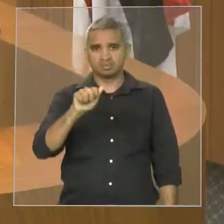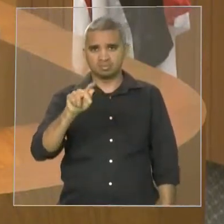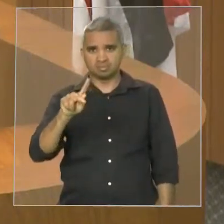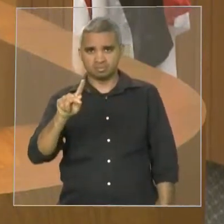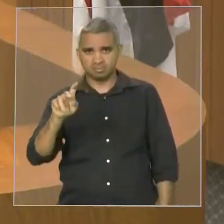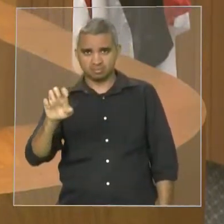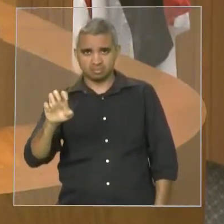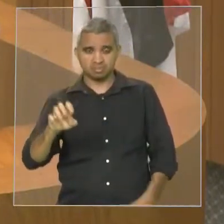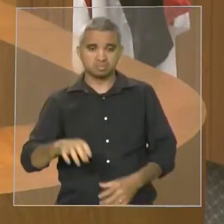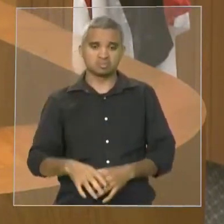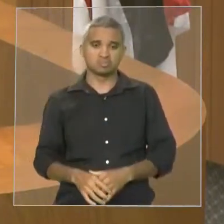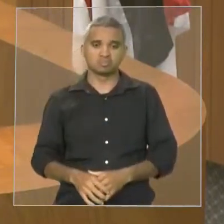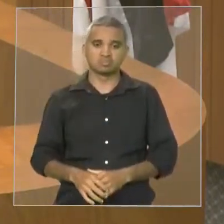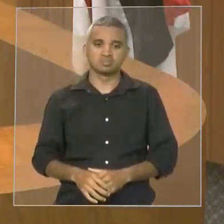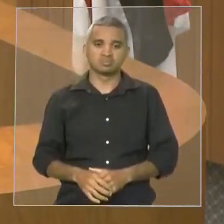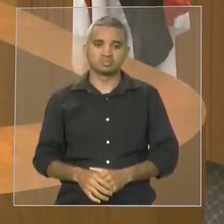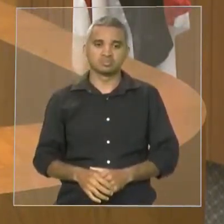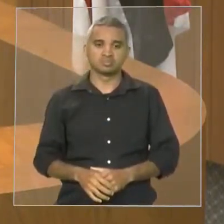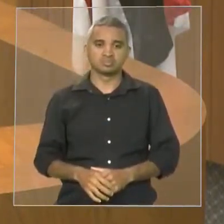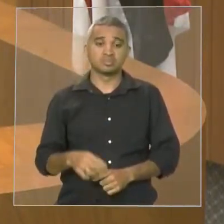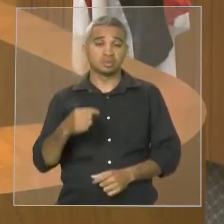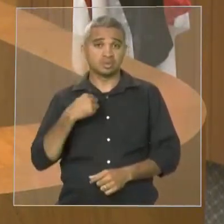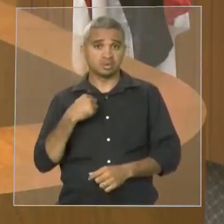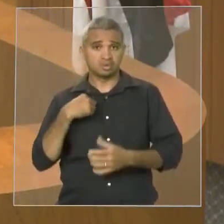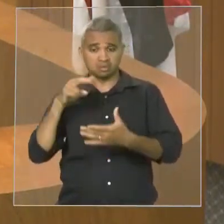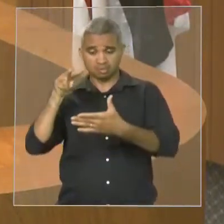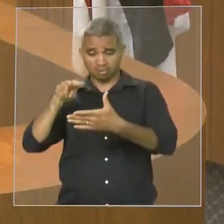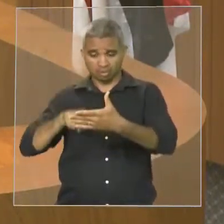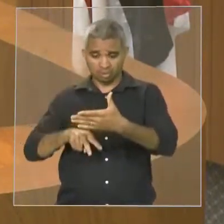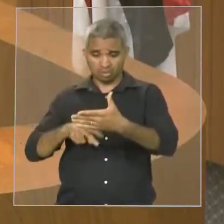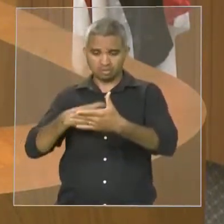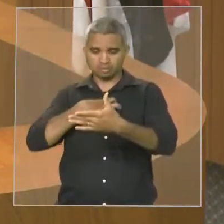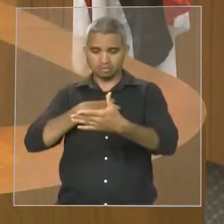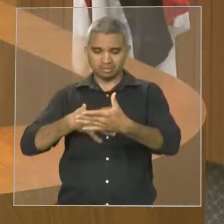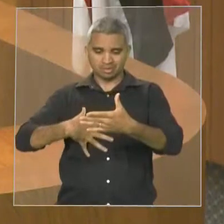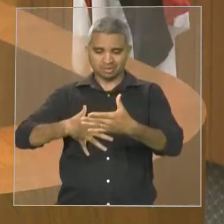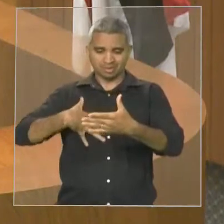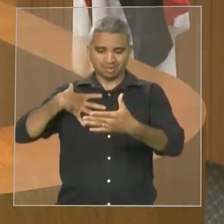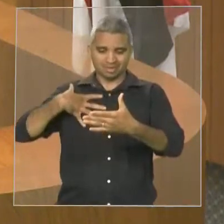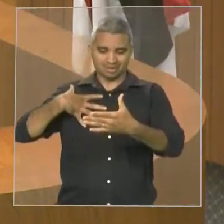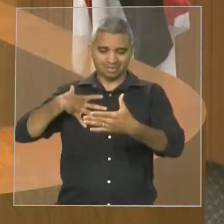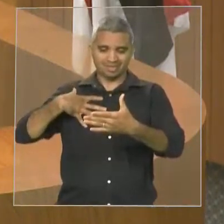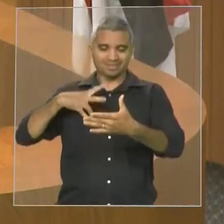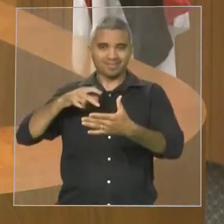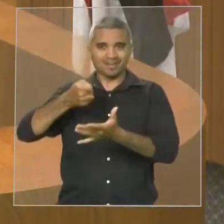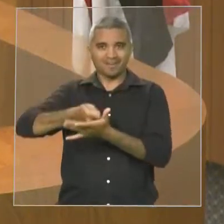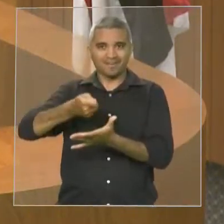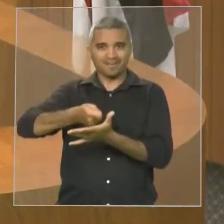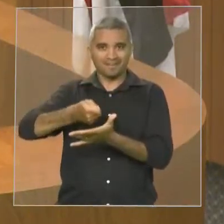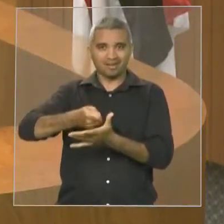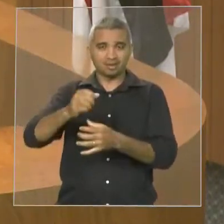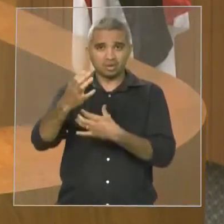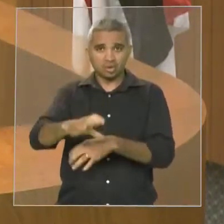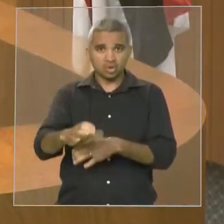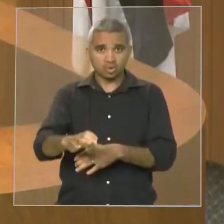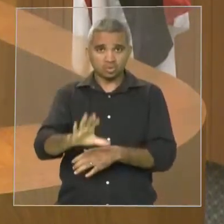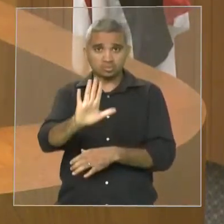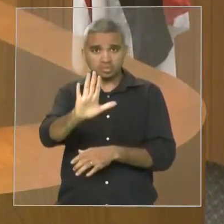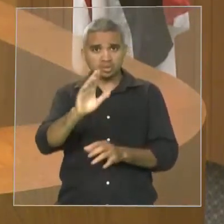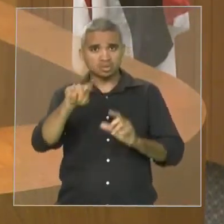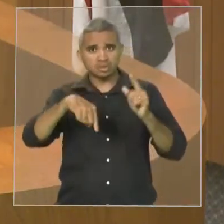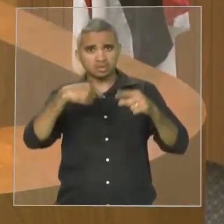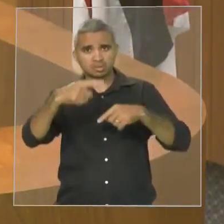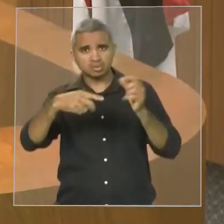Administração Portuária. E aí eu até me alegrei, porque lá está a previsão que tem que ser concurso público. Ao ver o projeto, eu fui